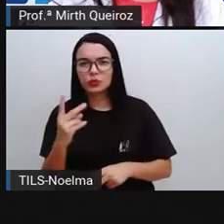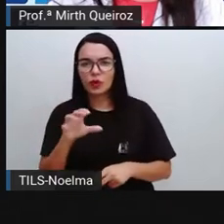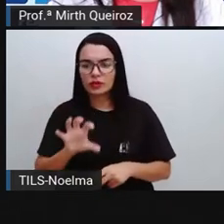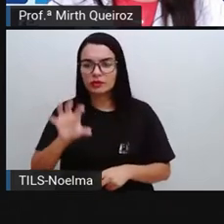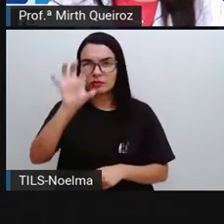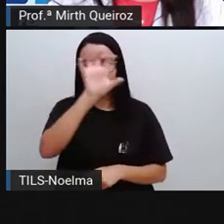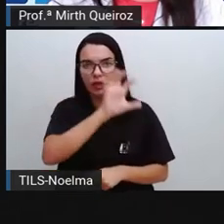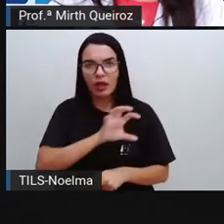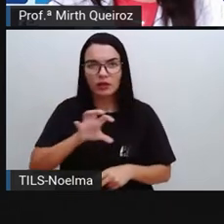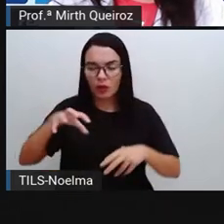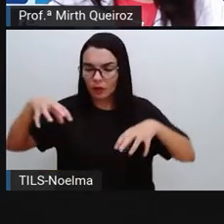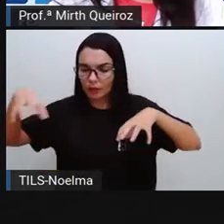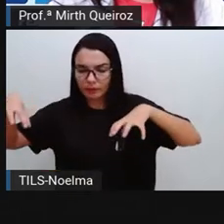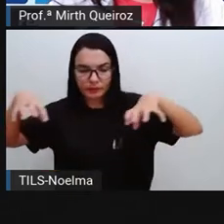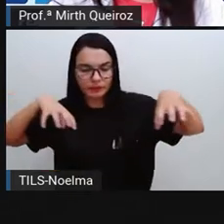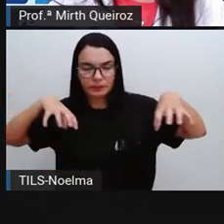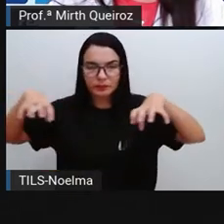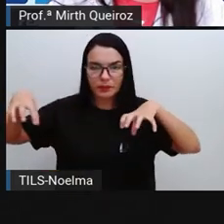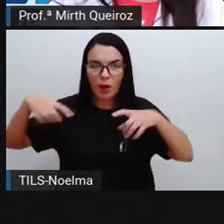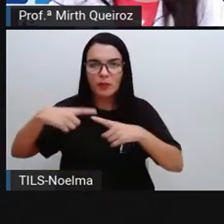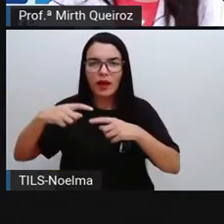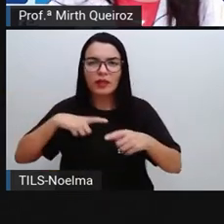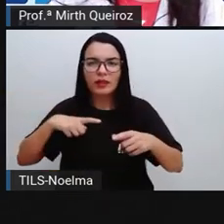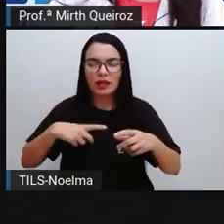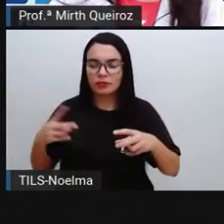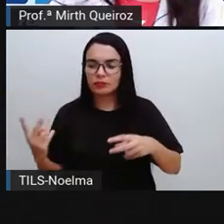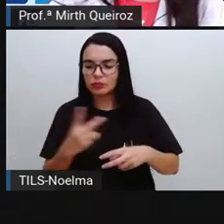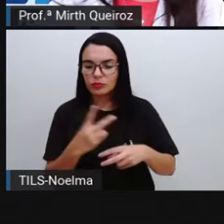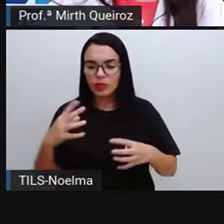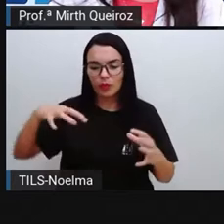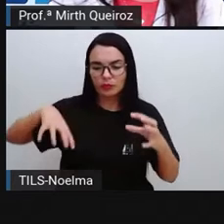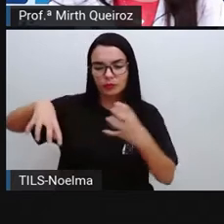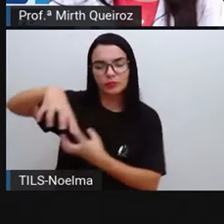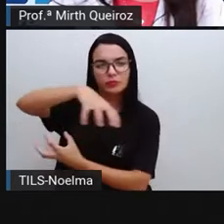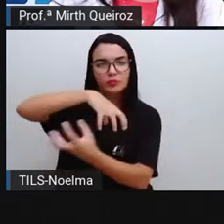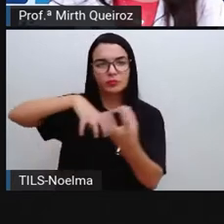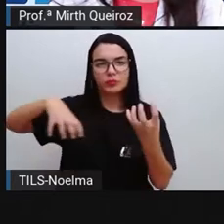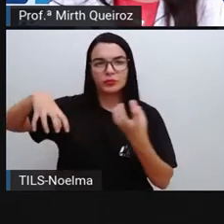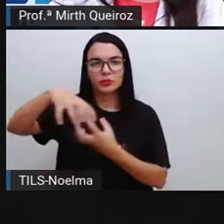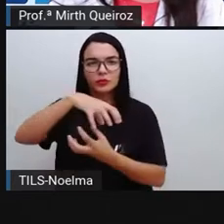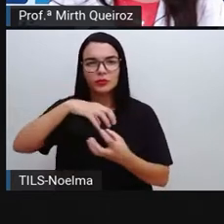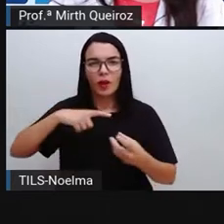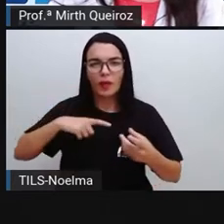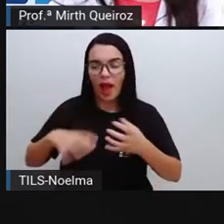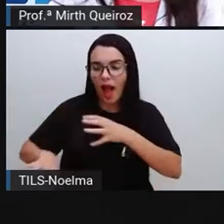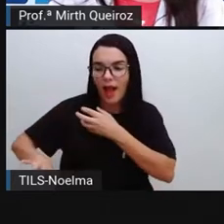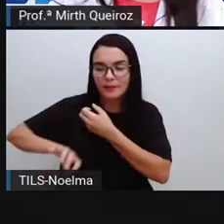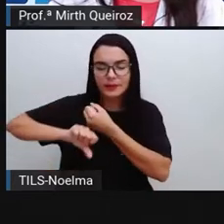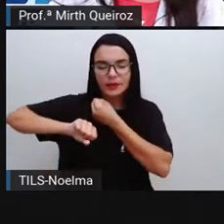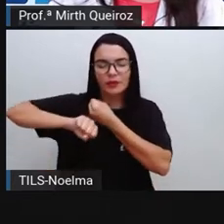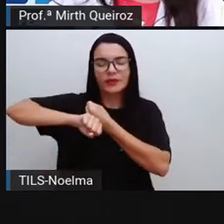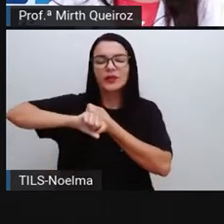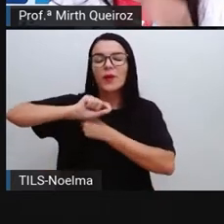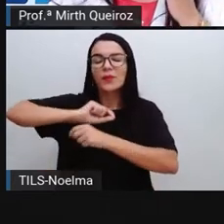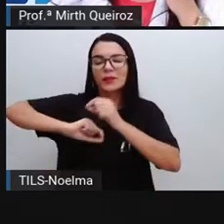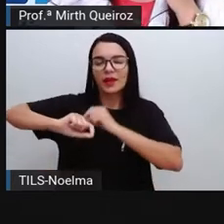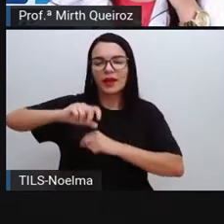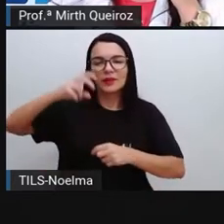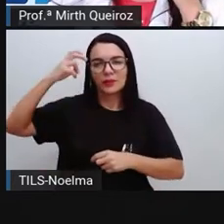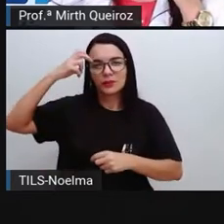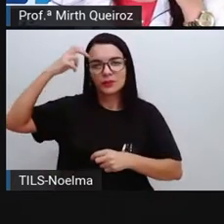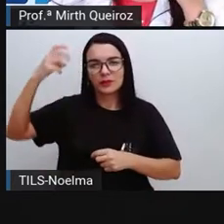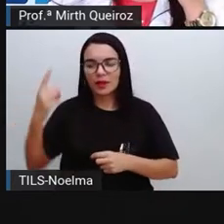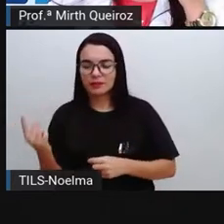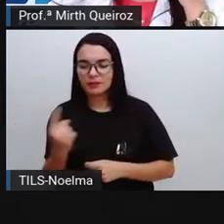estar mais ali misturados ali, certo? E um vai acabar absorvendo aí a cultura do outro, uma vez que eles estão muito próximos.